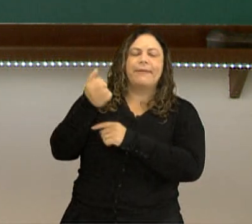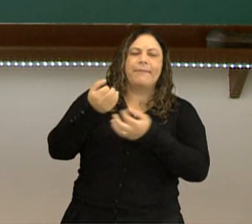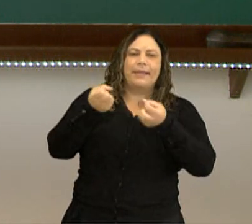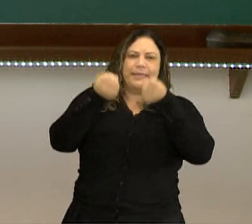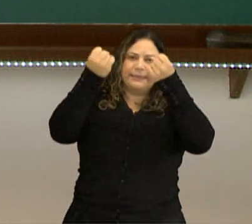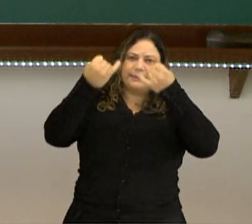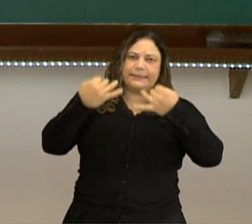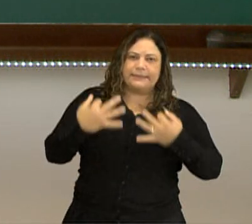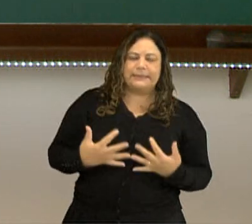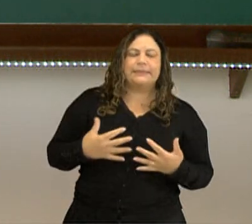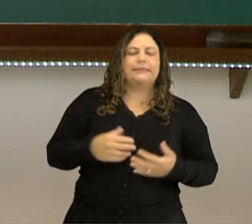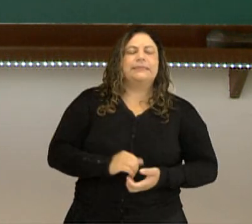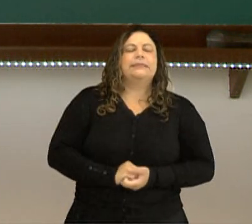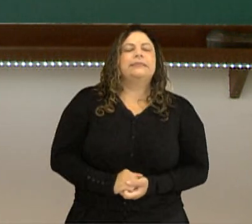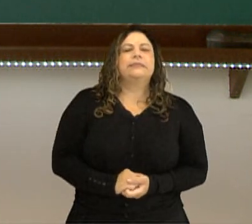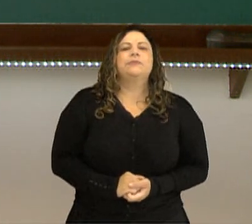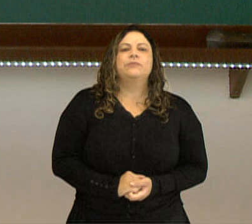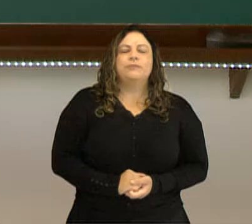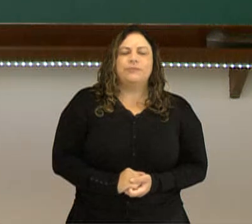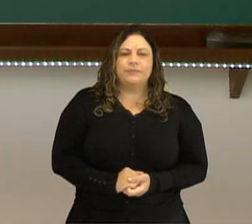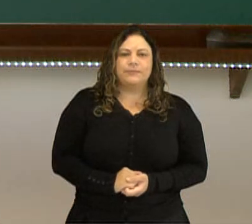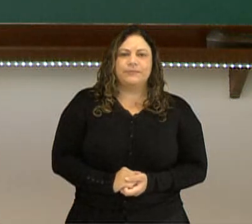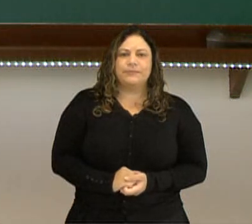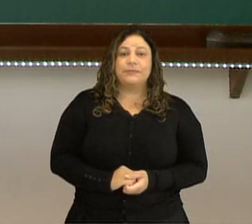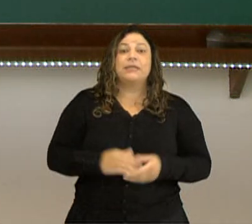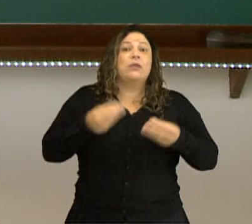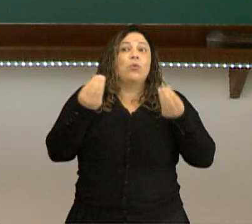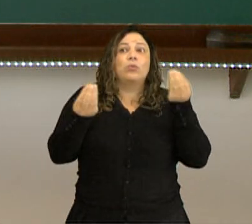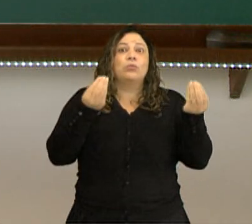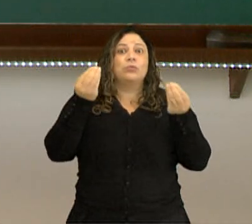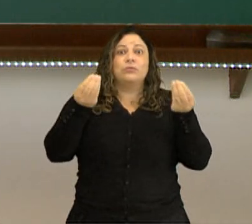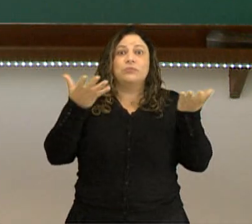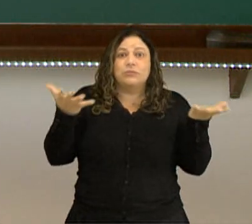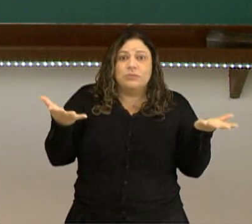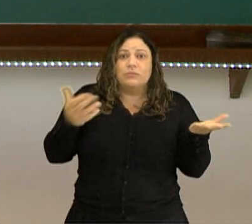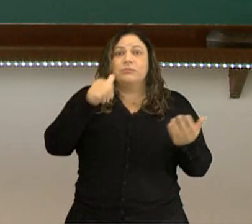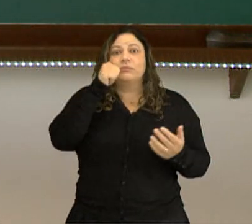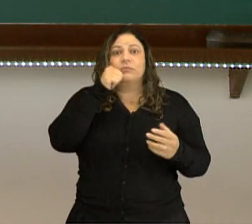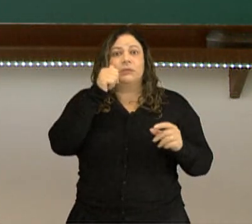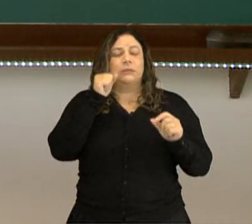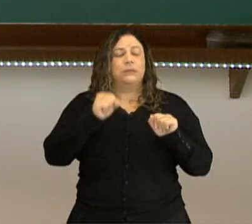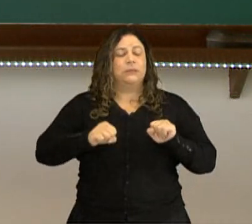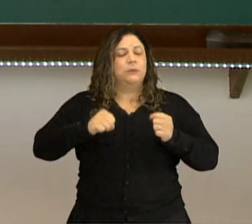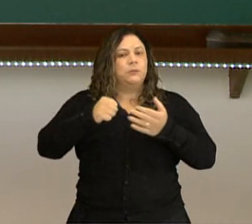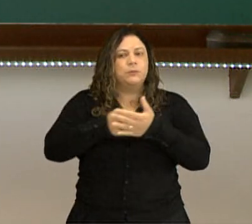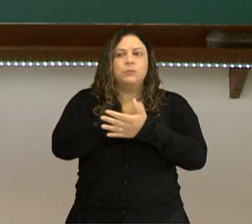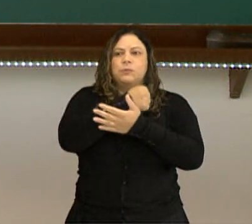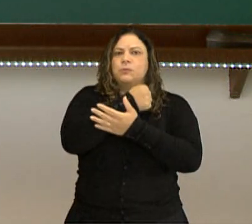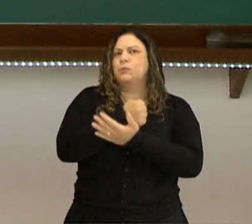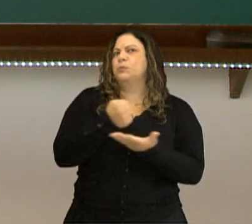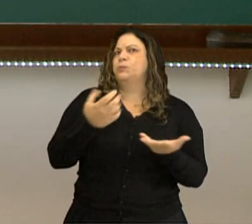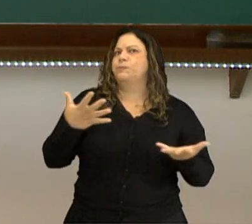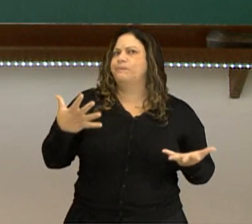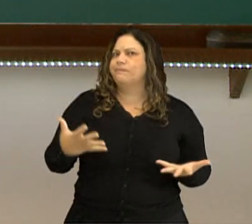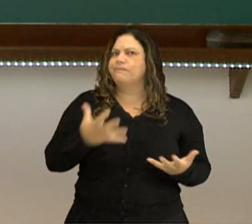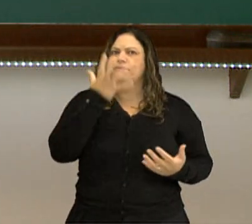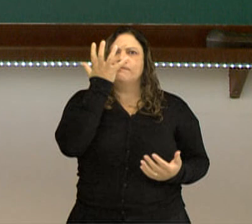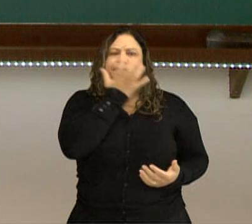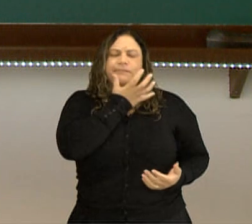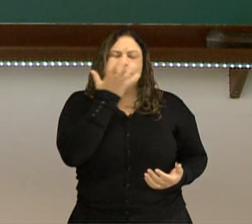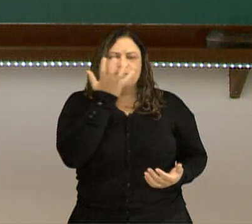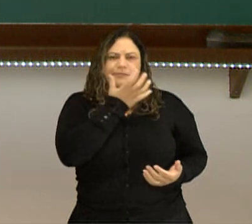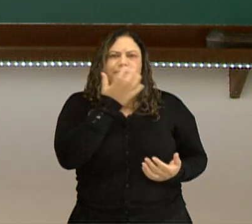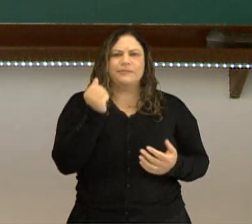uma partida de futebol, ok? E como que ela ficou? Ela ficou enfurecida, com todo